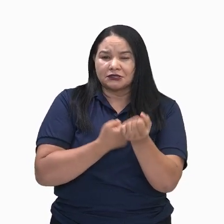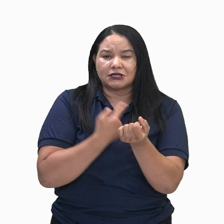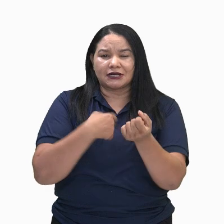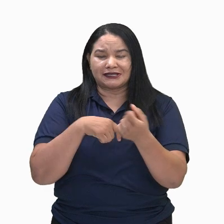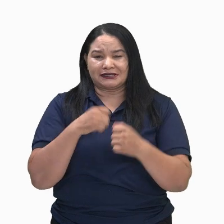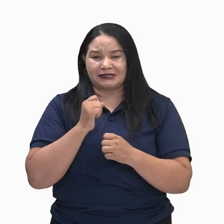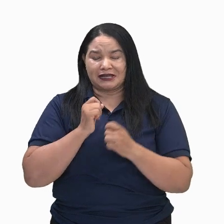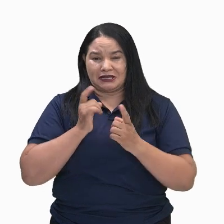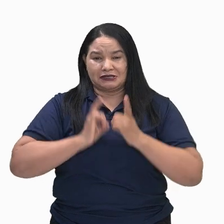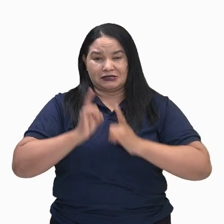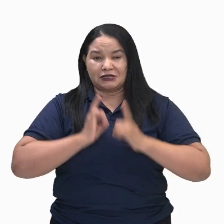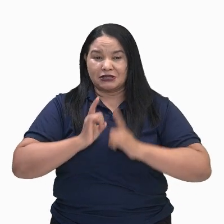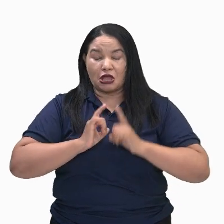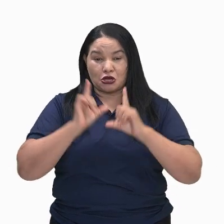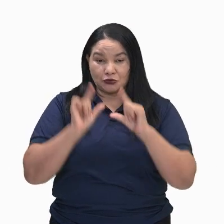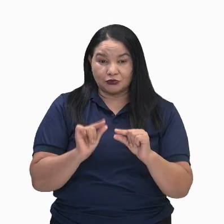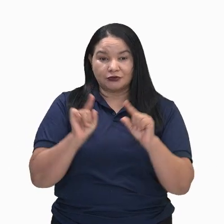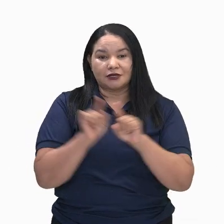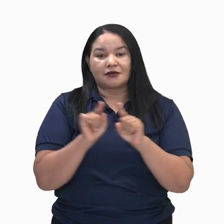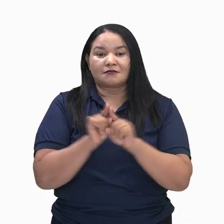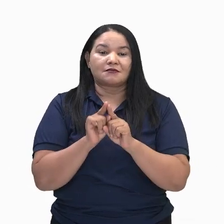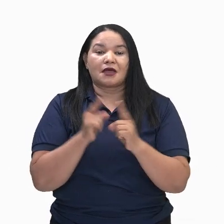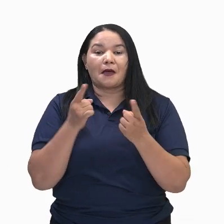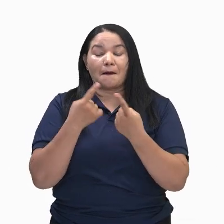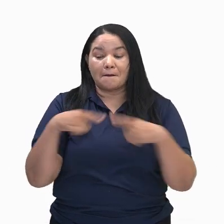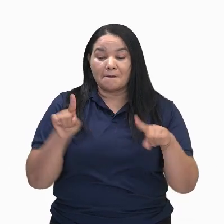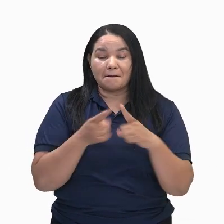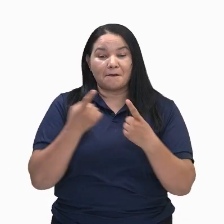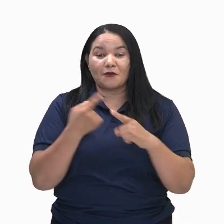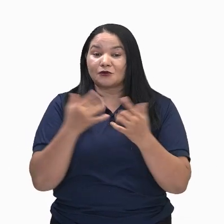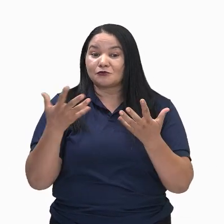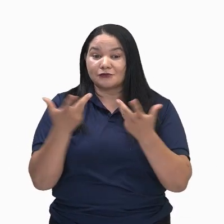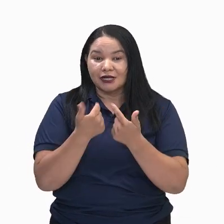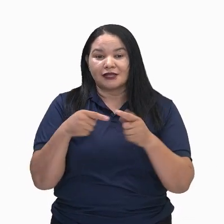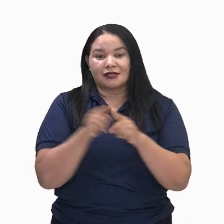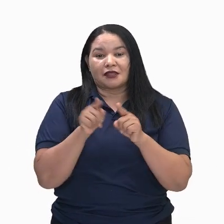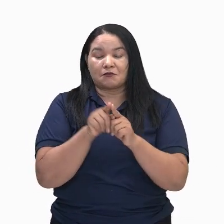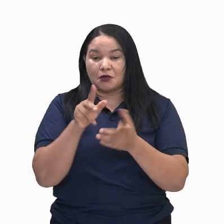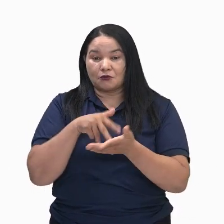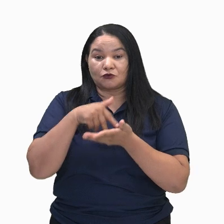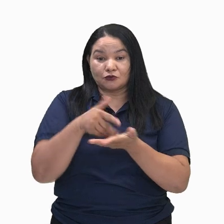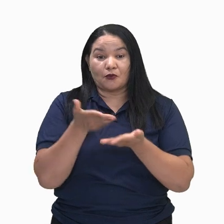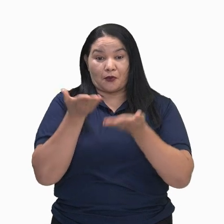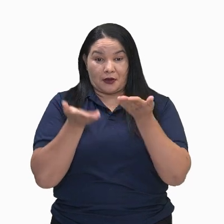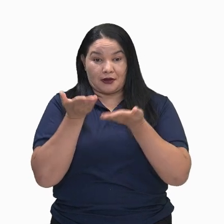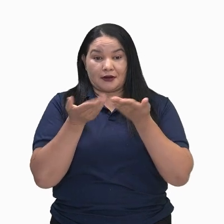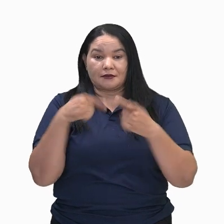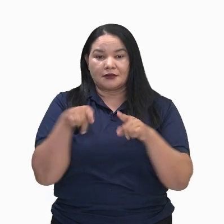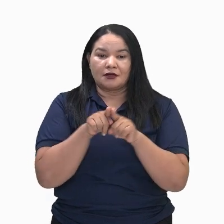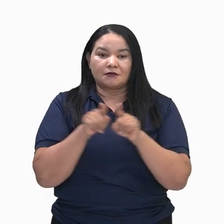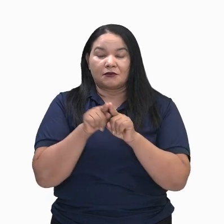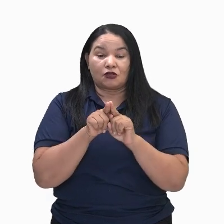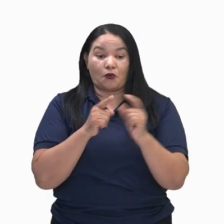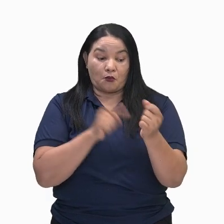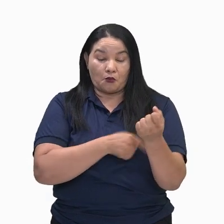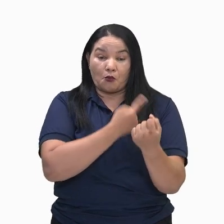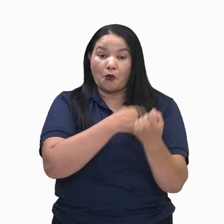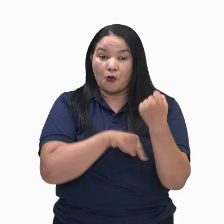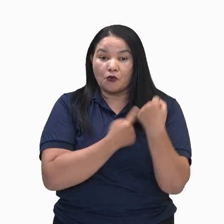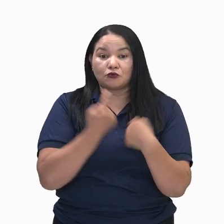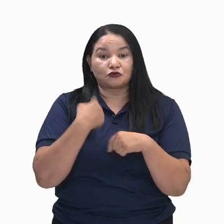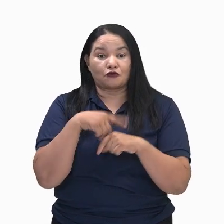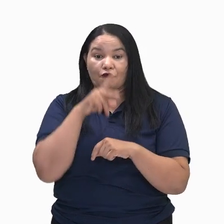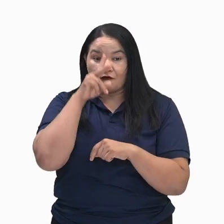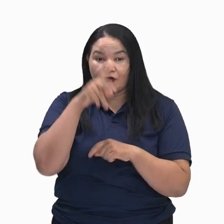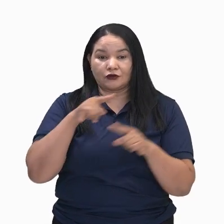ansiedade, desenvolve a musicalidade, melhora a postura e o equilíbrio, fortalece os músculos,